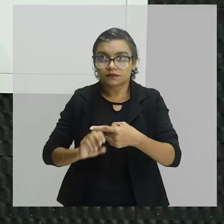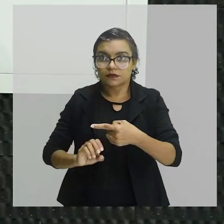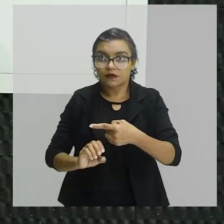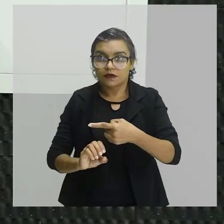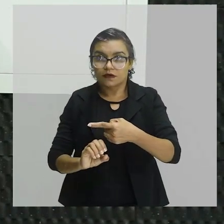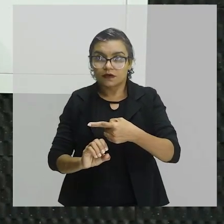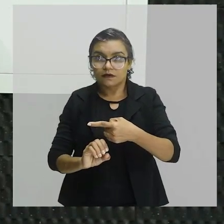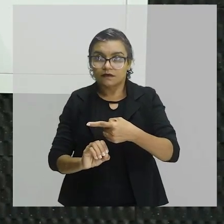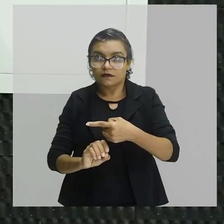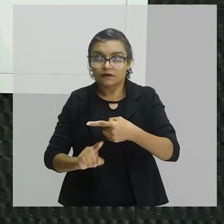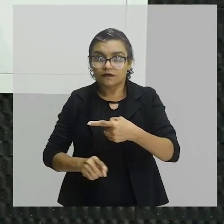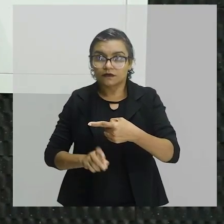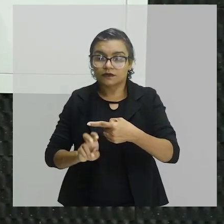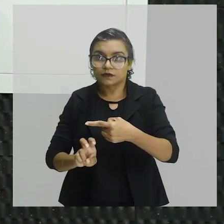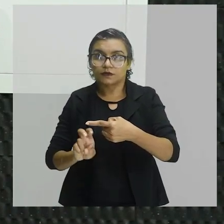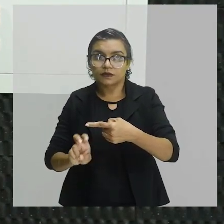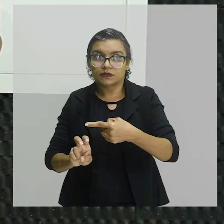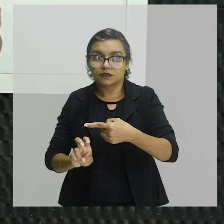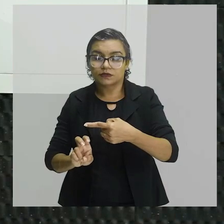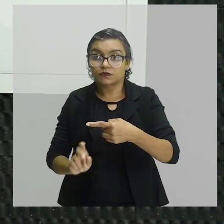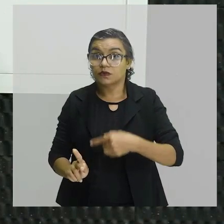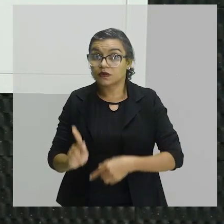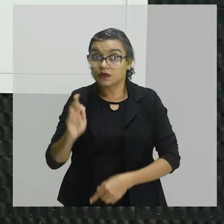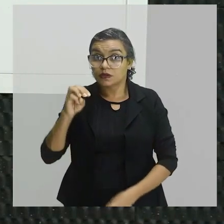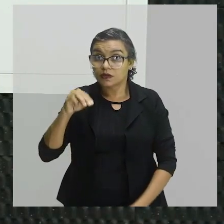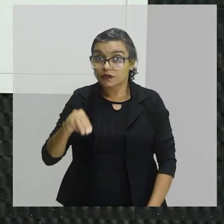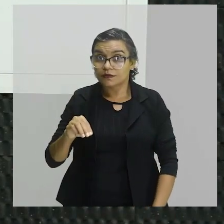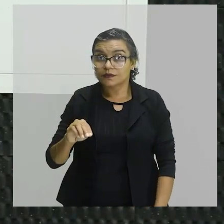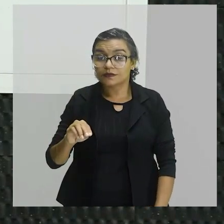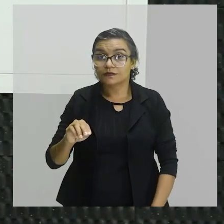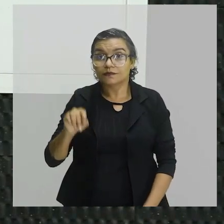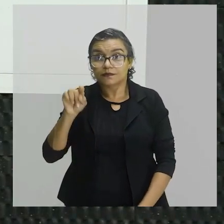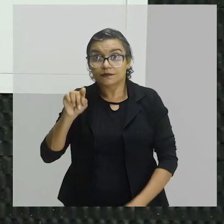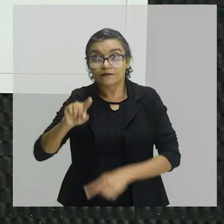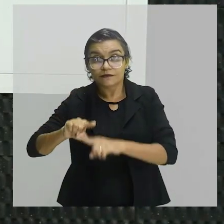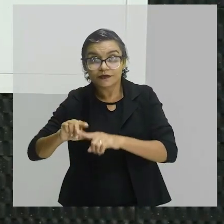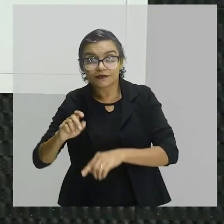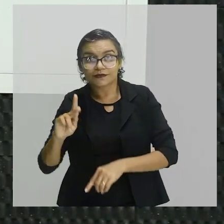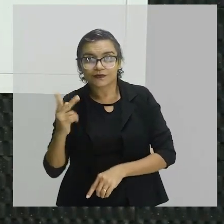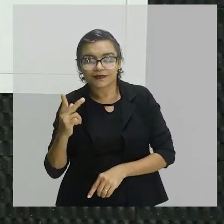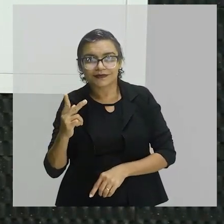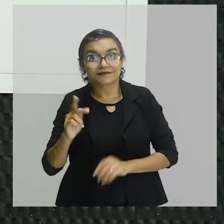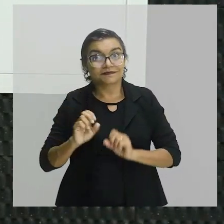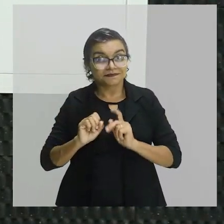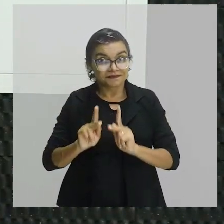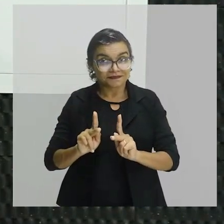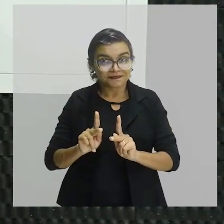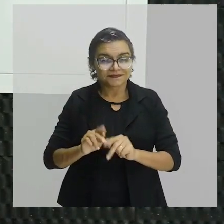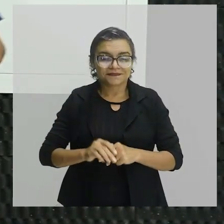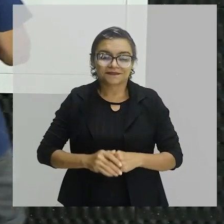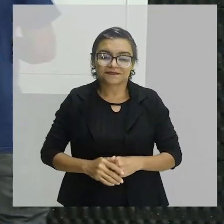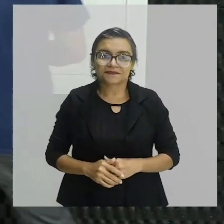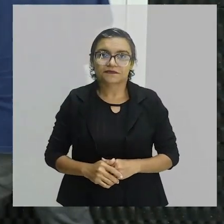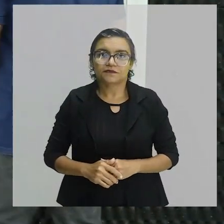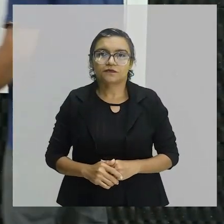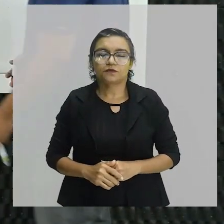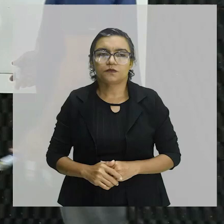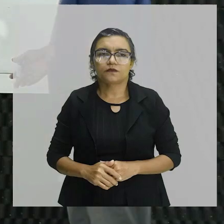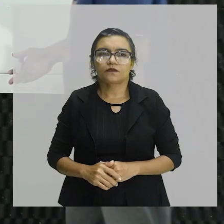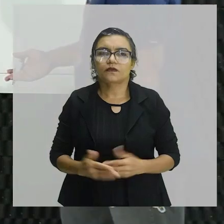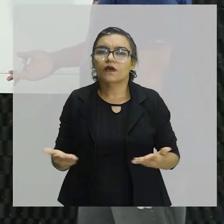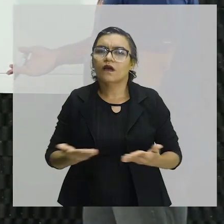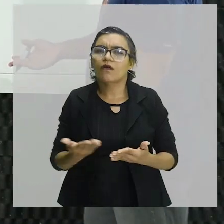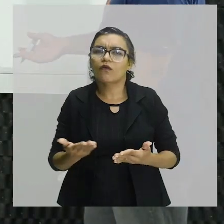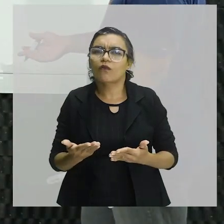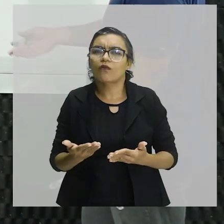0,55 quilômetros por hora. Pronto. Certo? Vamos fazer essa